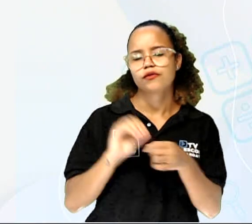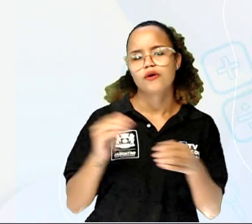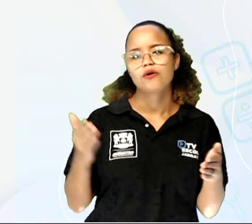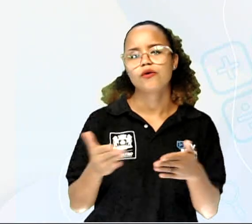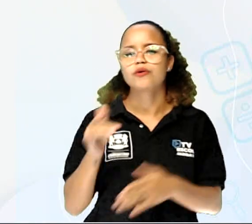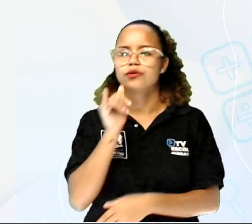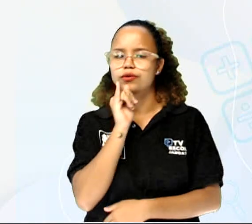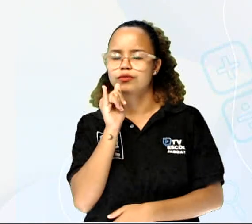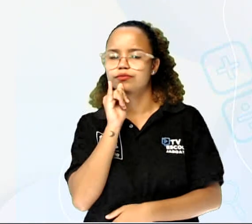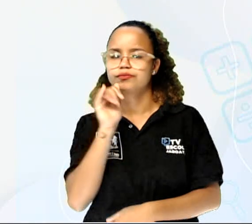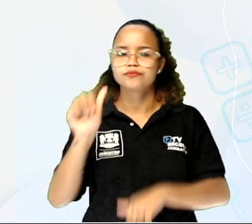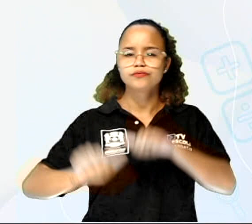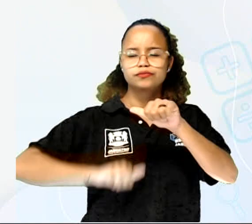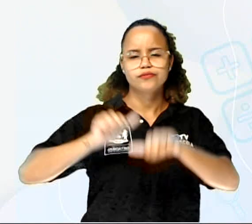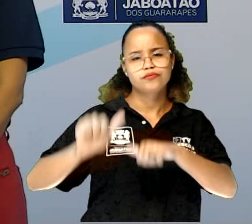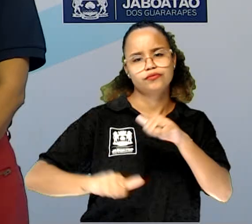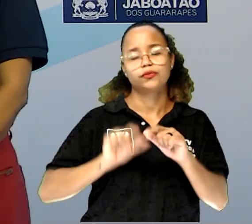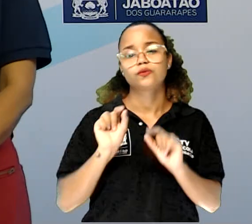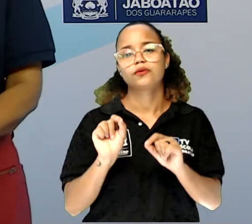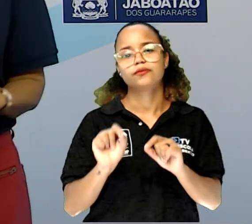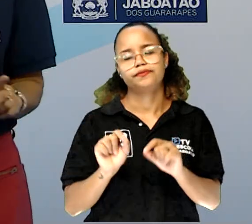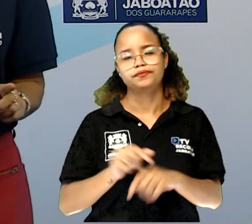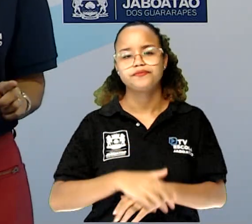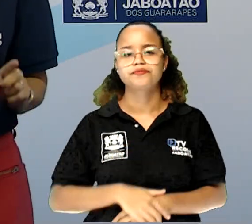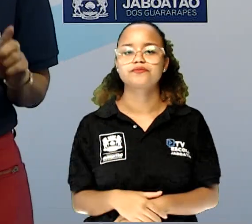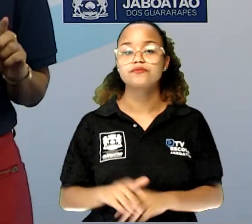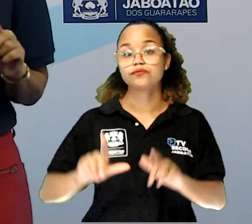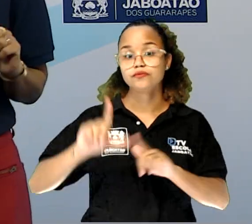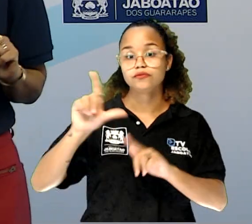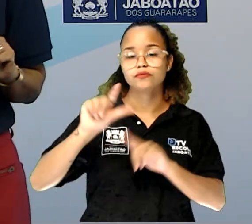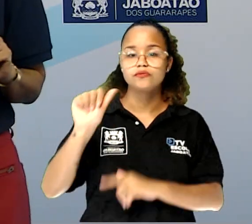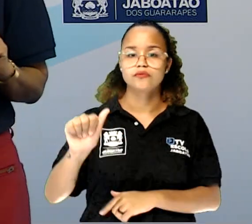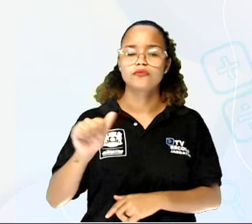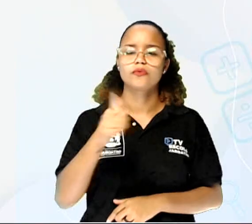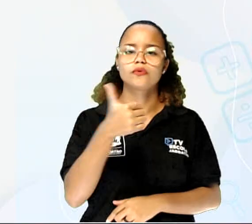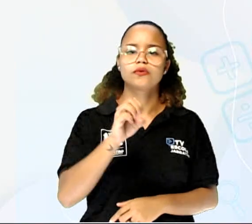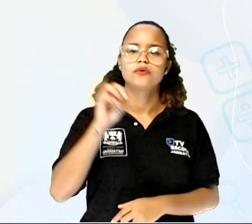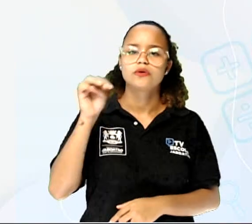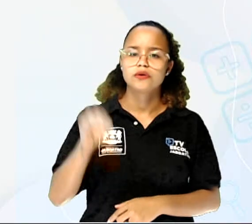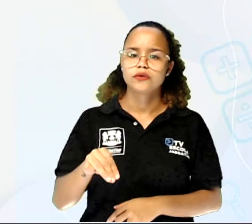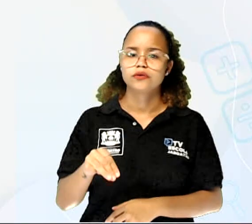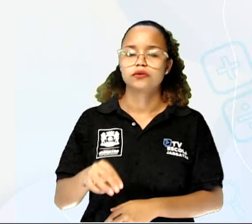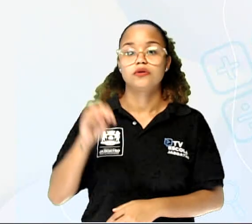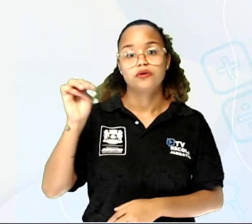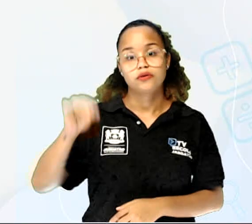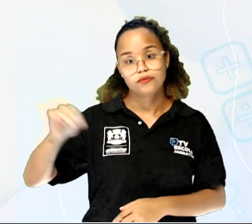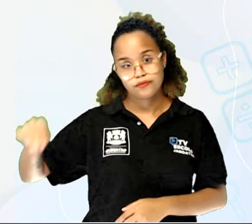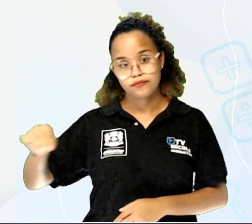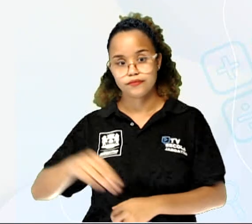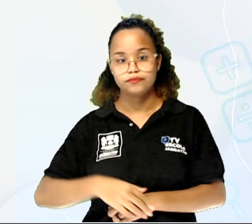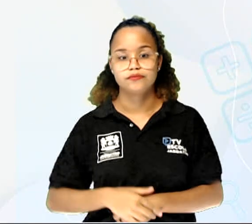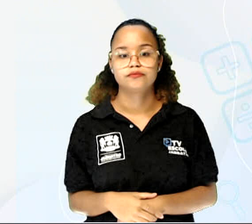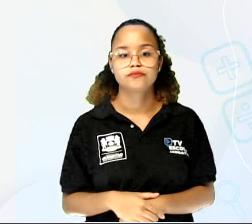tá? Transformar as seguintes medidas. Letra A, 10 metros em milímetro.